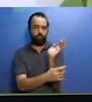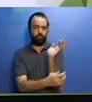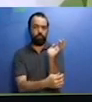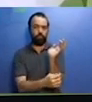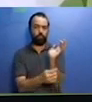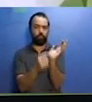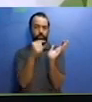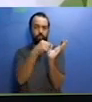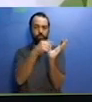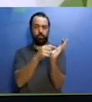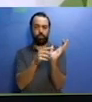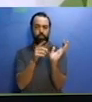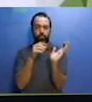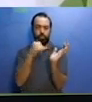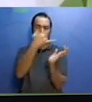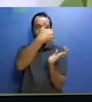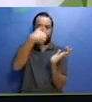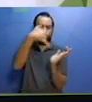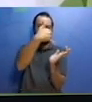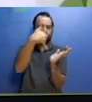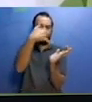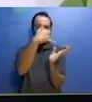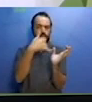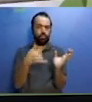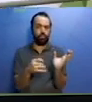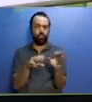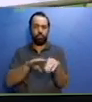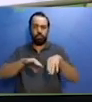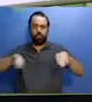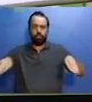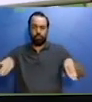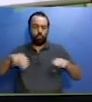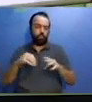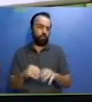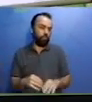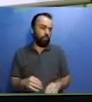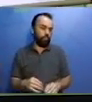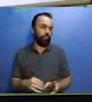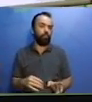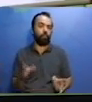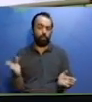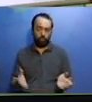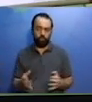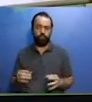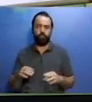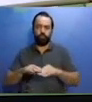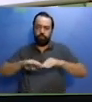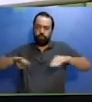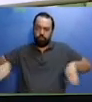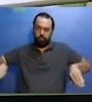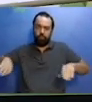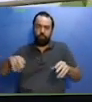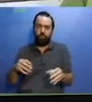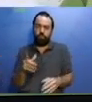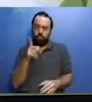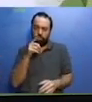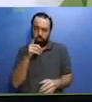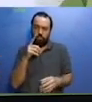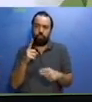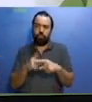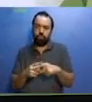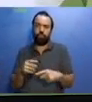funil somente o óleo. Então, o óleo já foi separado, mas a gente ainda precisa separar o sal da mistura.